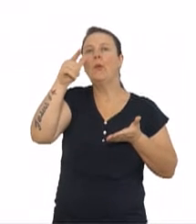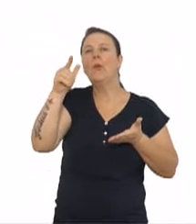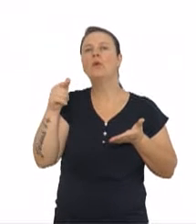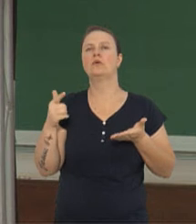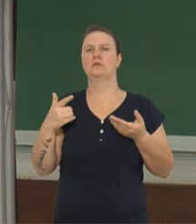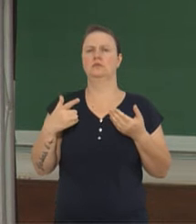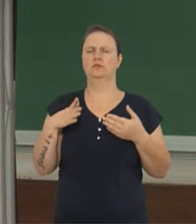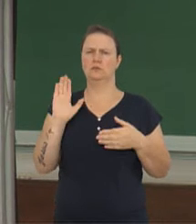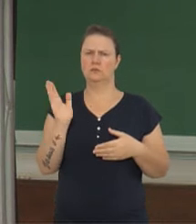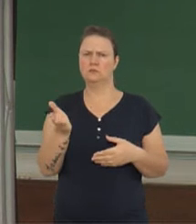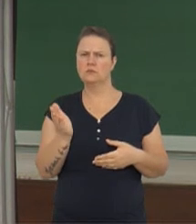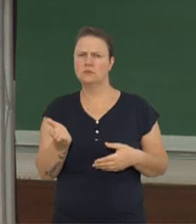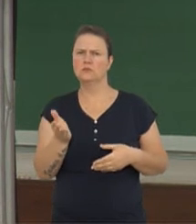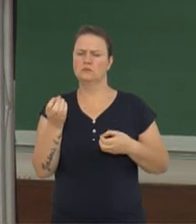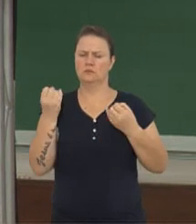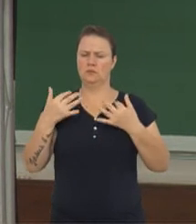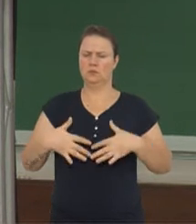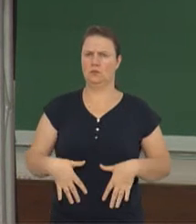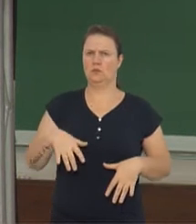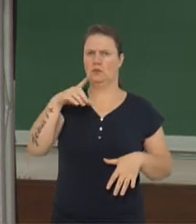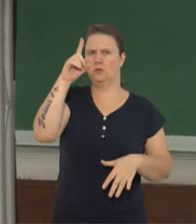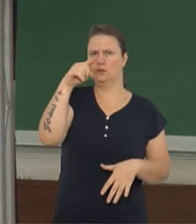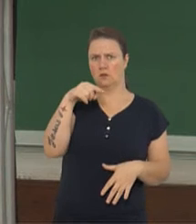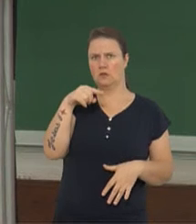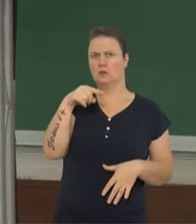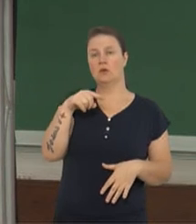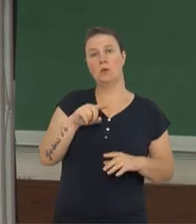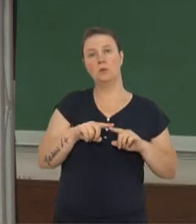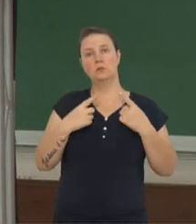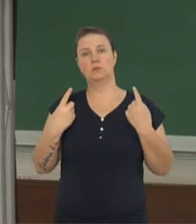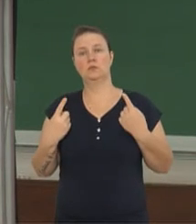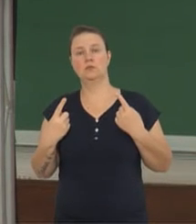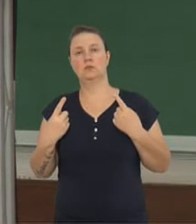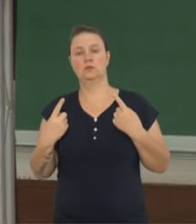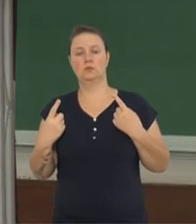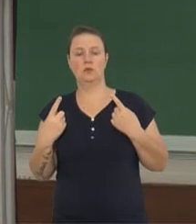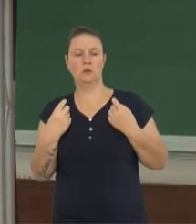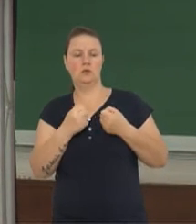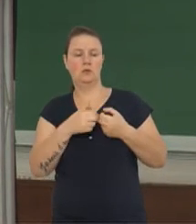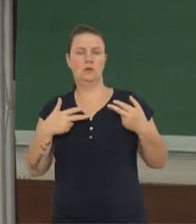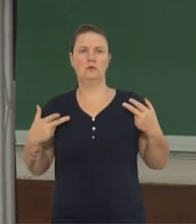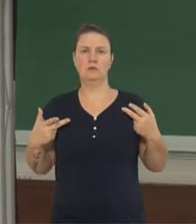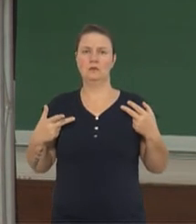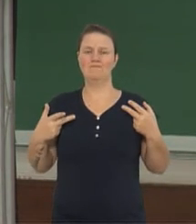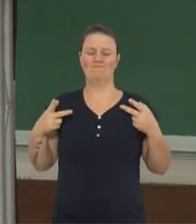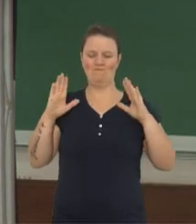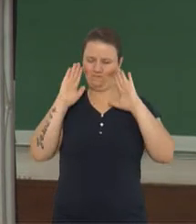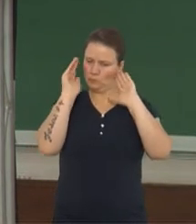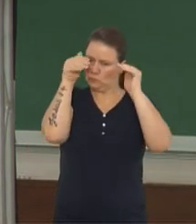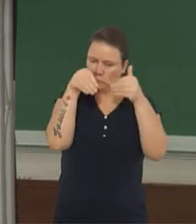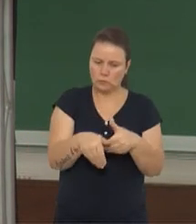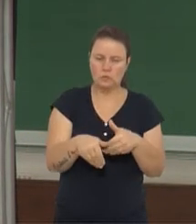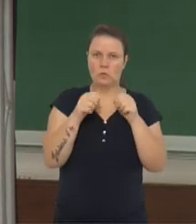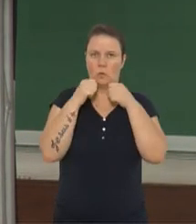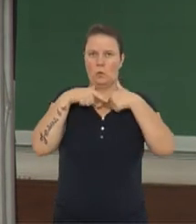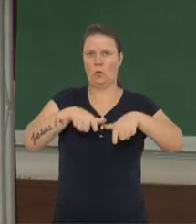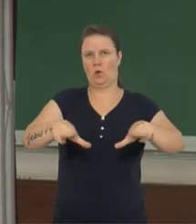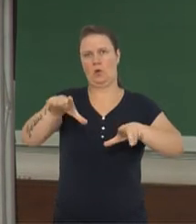mas já não trabalhamos acentuação? Sim, mas é uma particularidade que nós temos dentro do idioma espanhol, ok? Vamos lá?